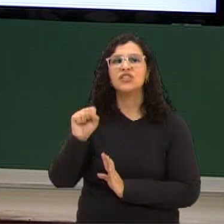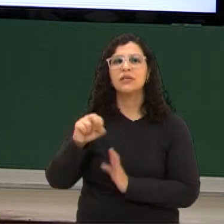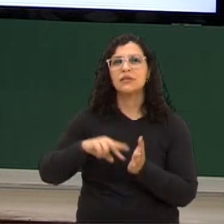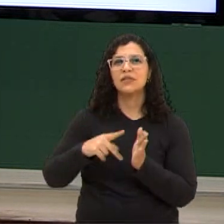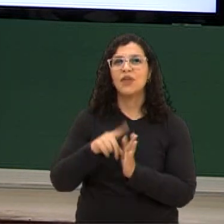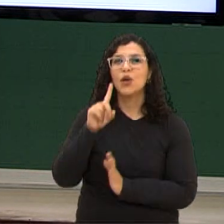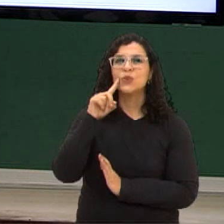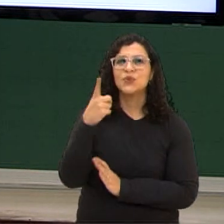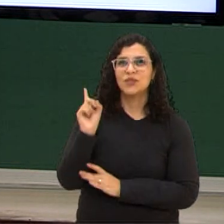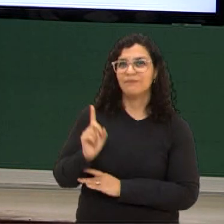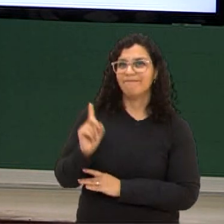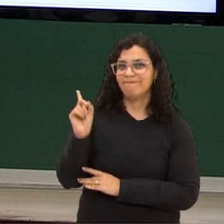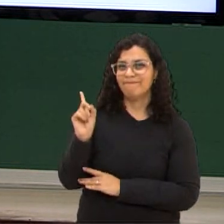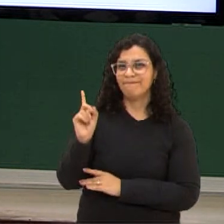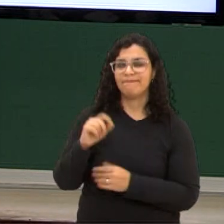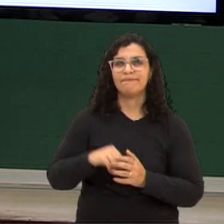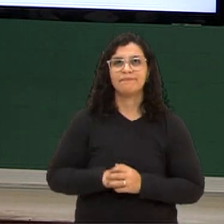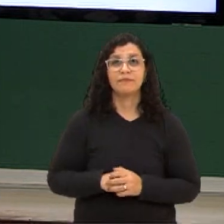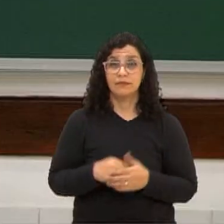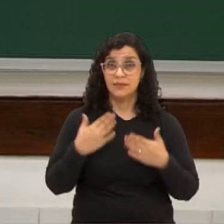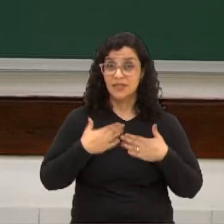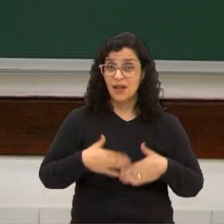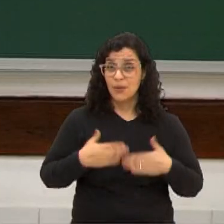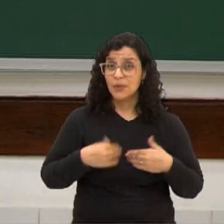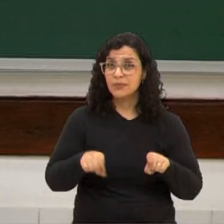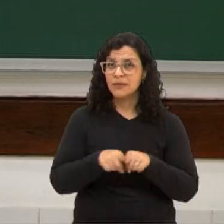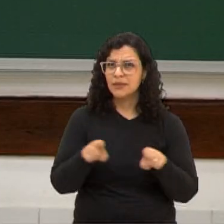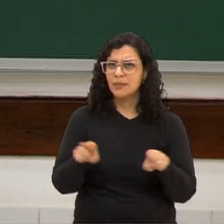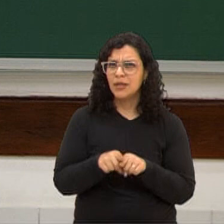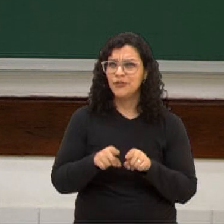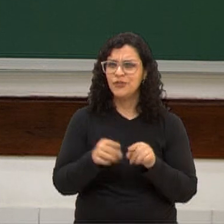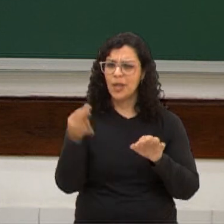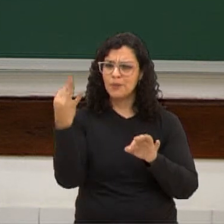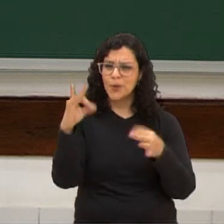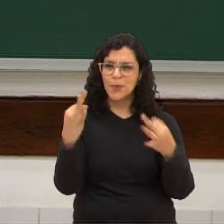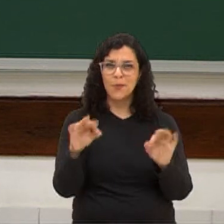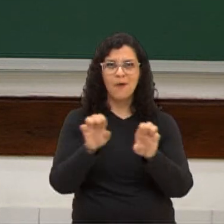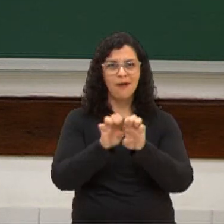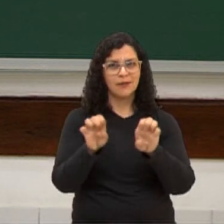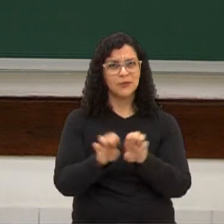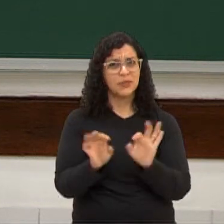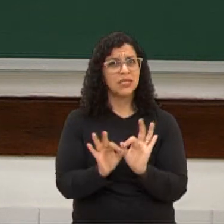data foi colocada nesse bilhete. Bem tranquilinho também, né, gente? É uma estrutura bem